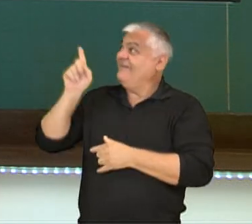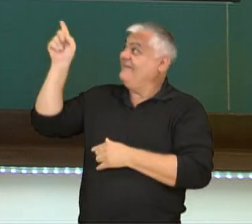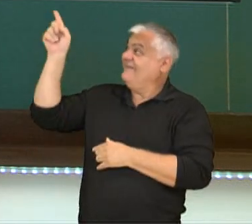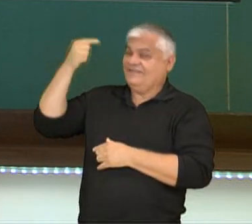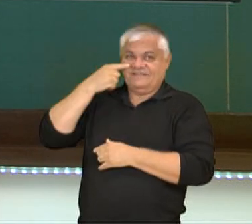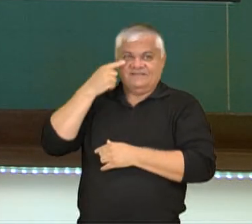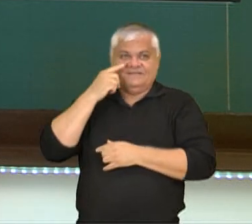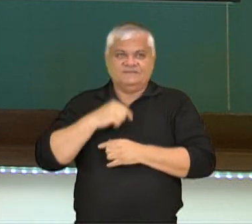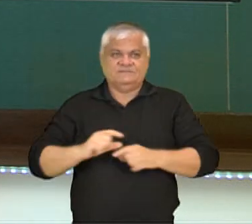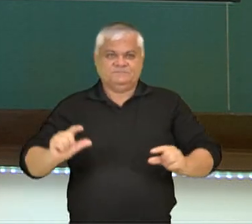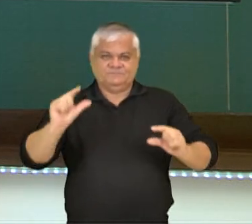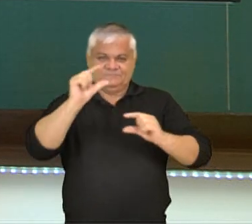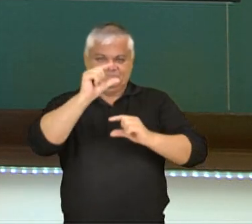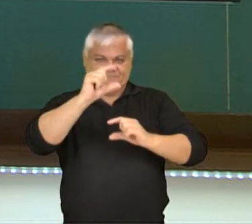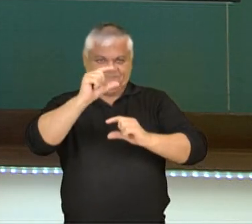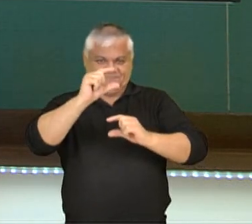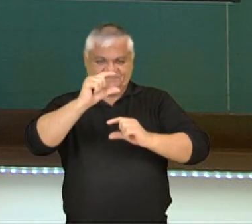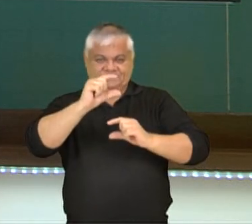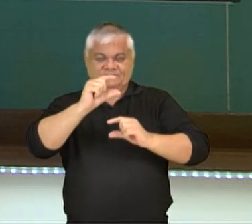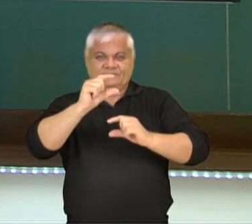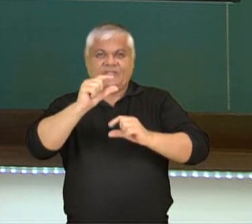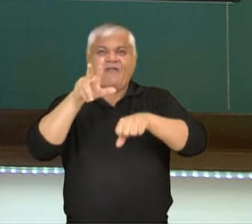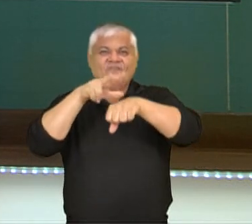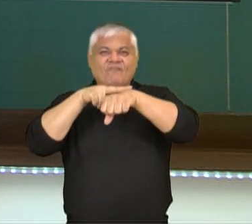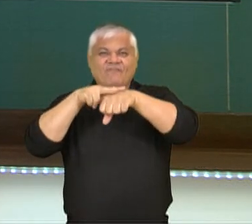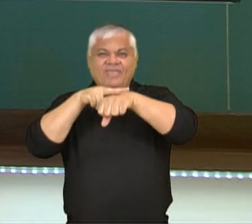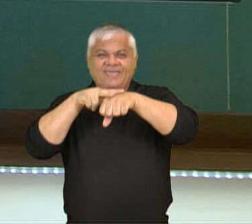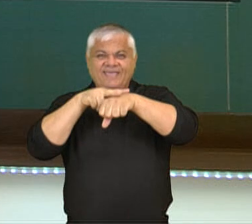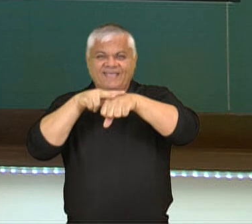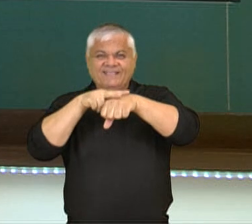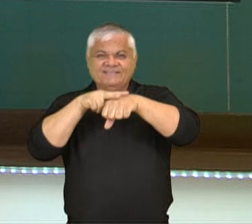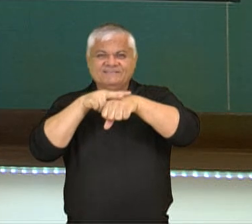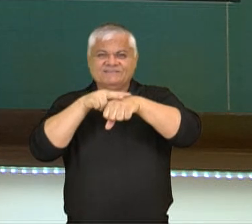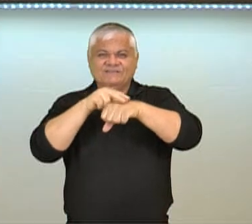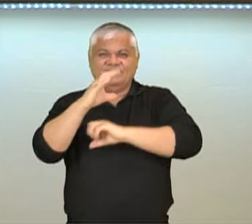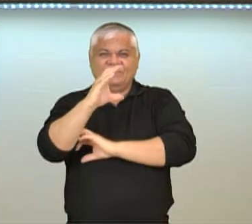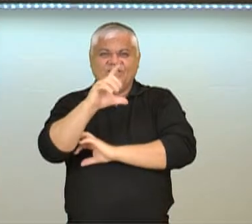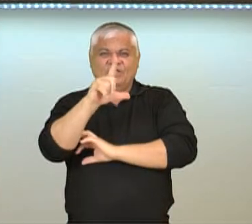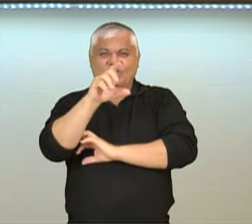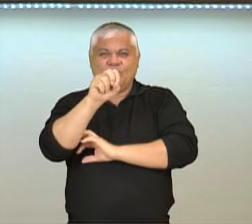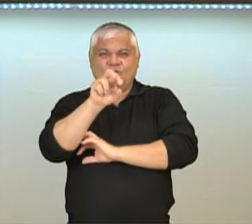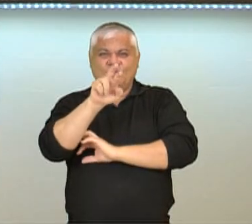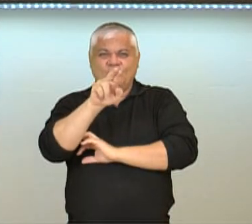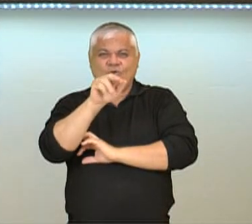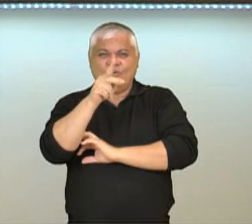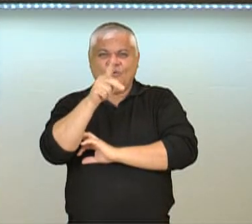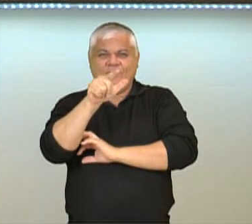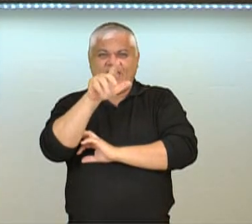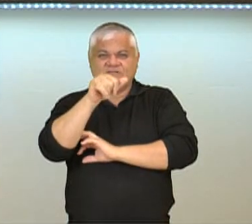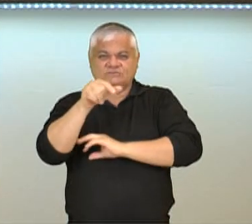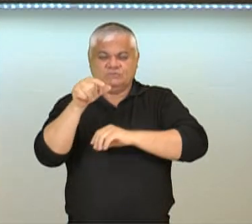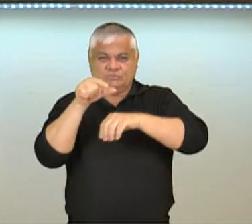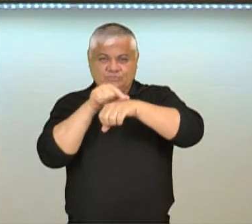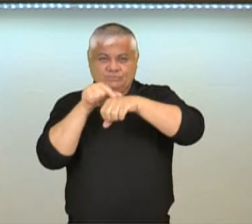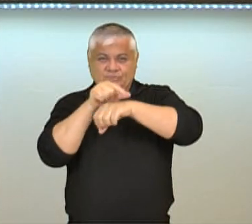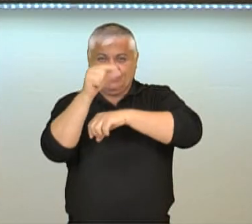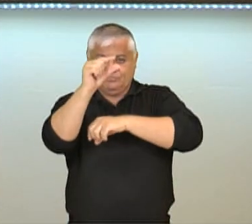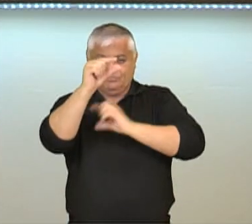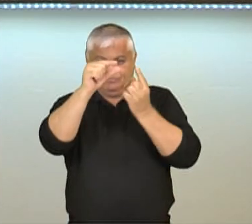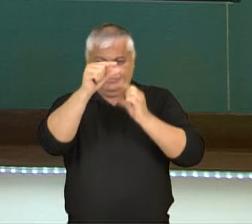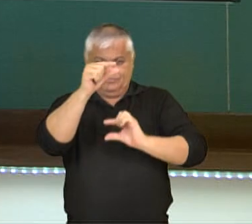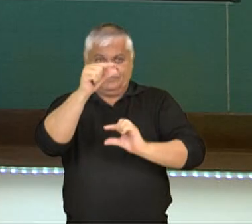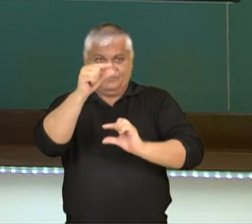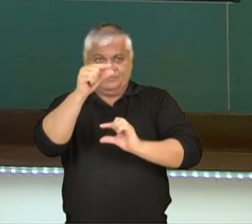o cloroplasto, né? Que produz ali aquele pigmento verde, a clorofila, o processo da